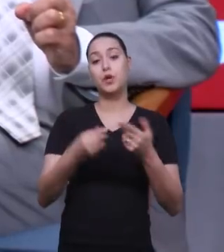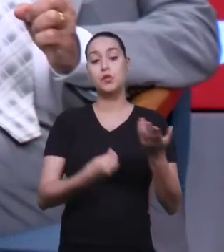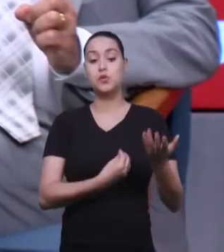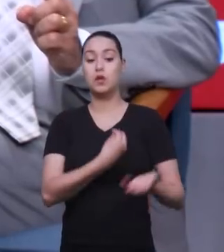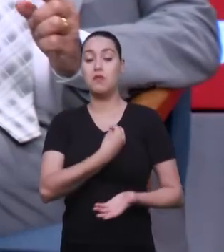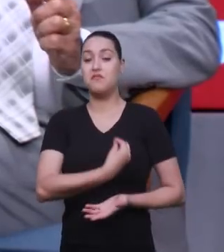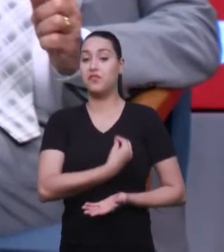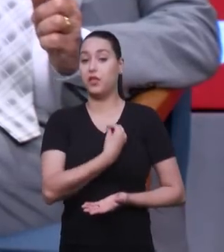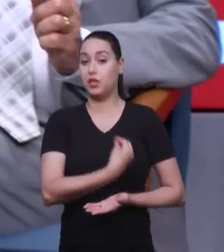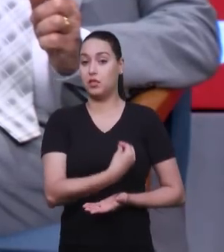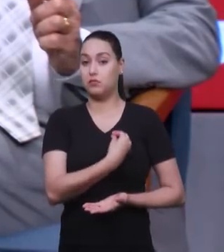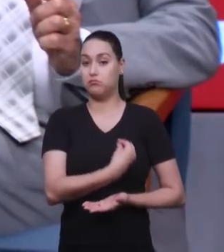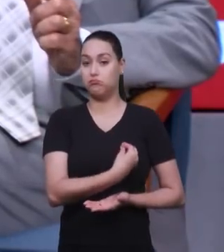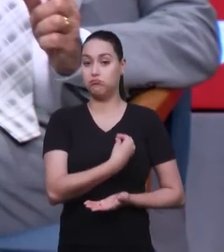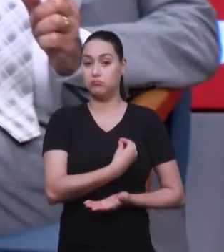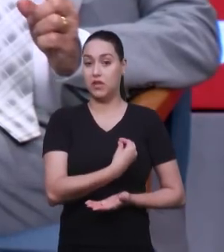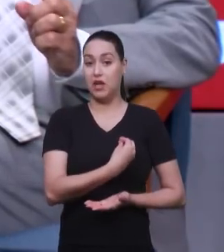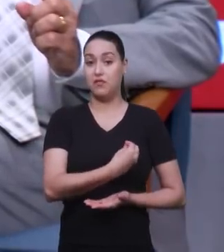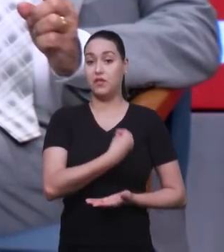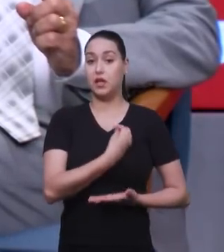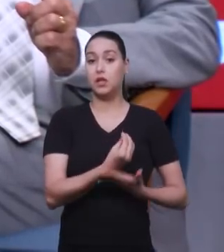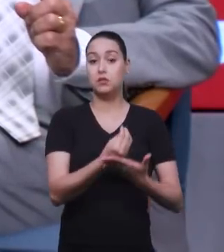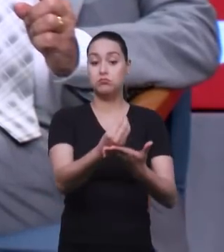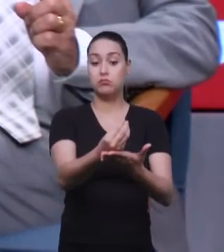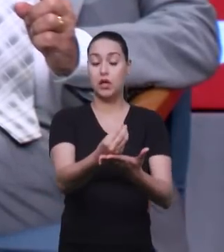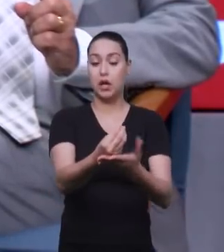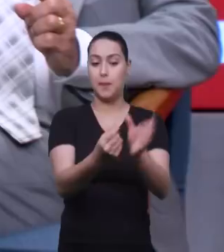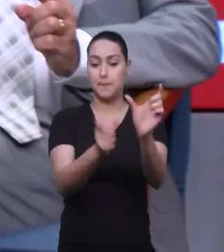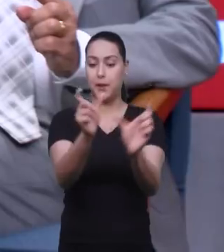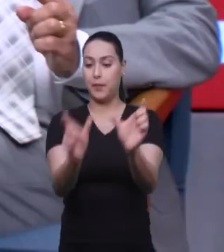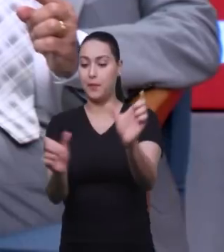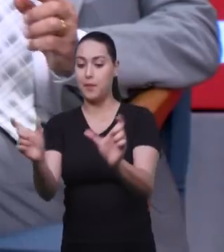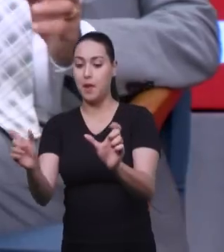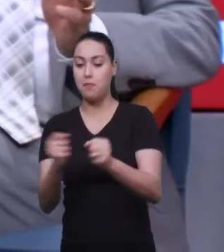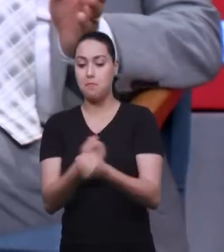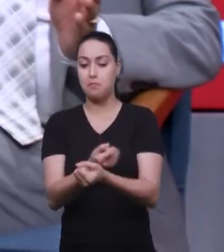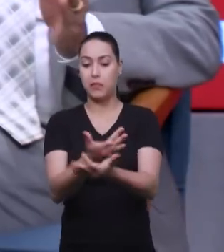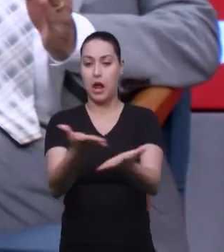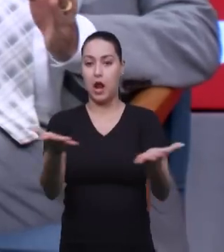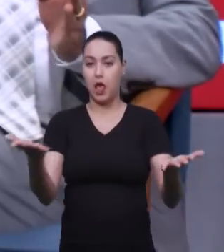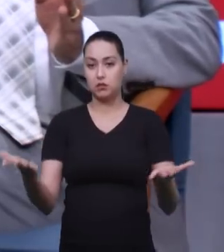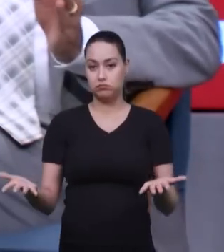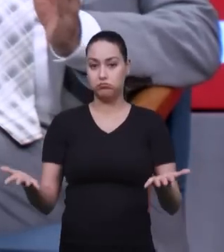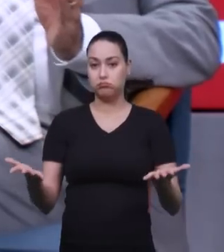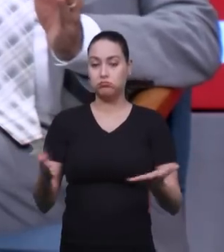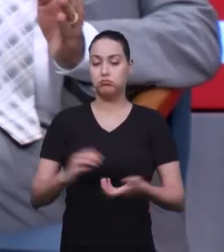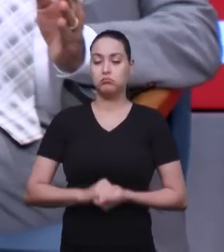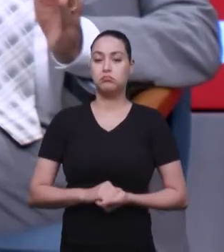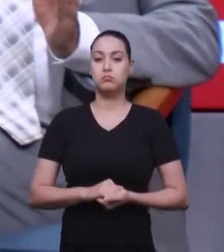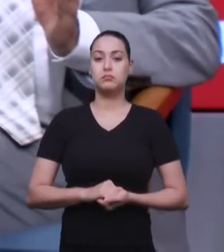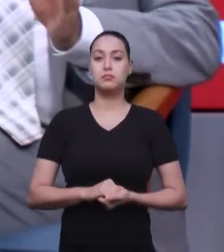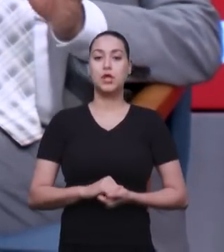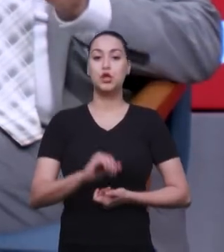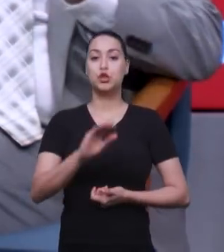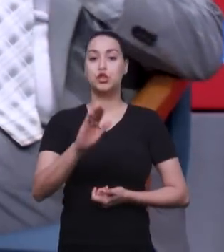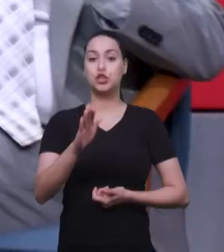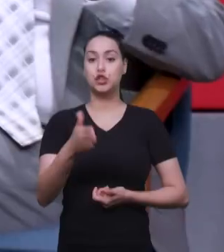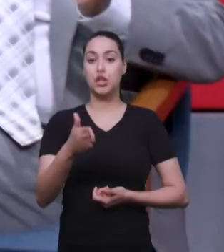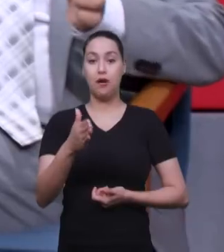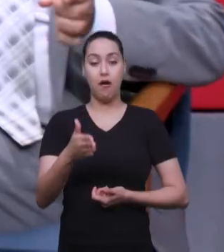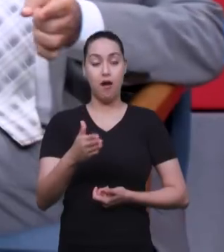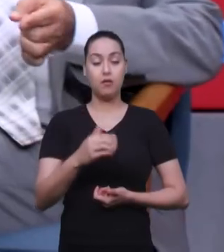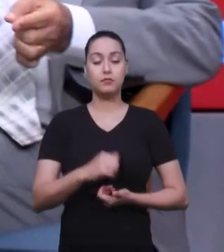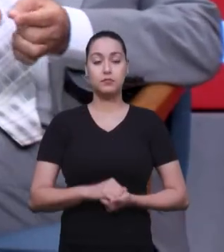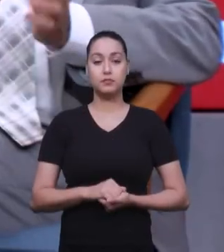vida. Então, a sua vida aonde? Em vós, não em em vós. Então, aí